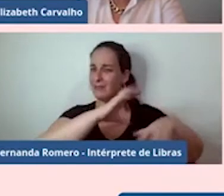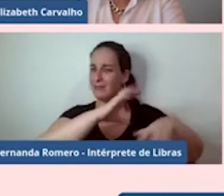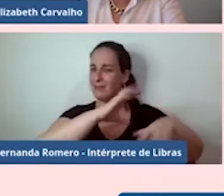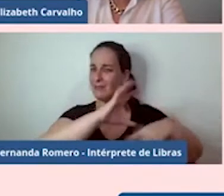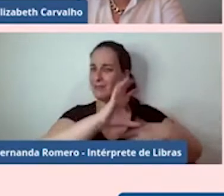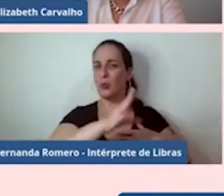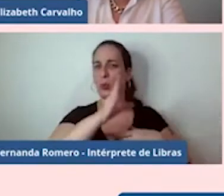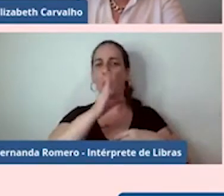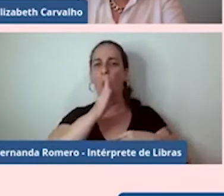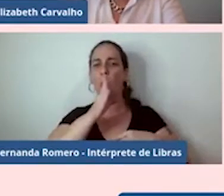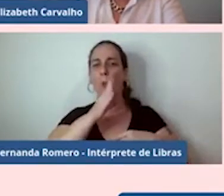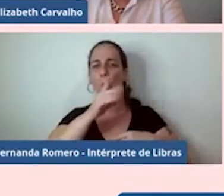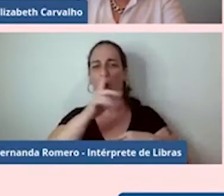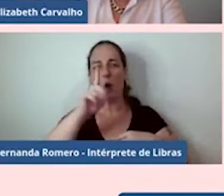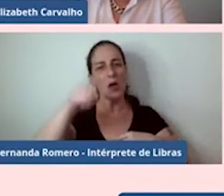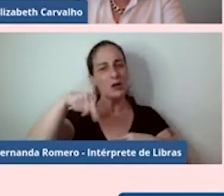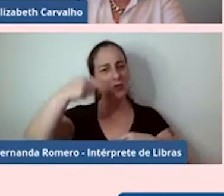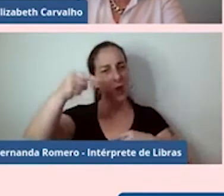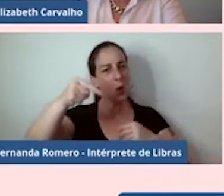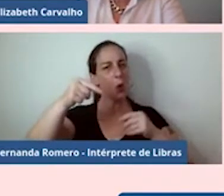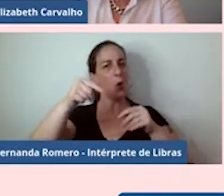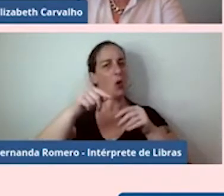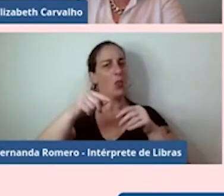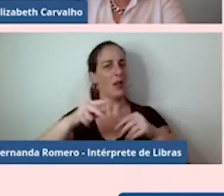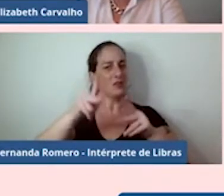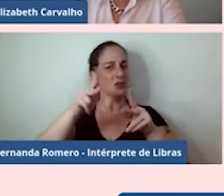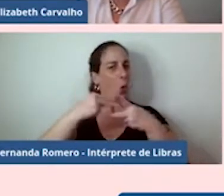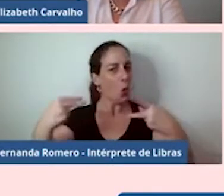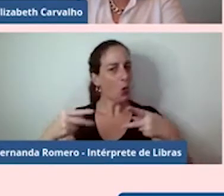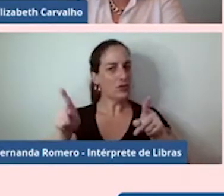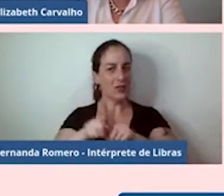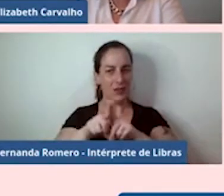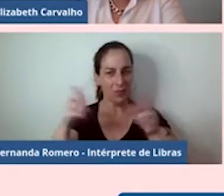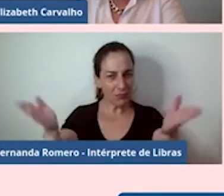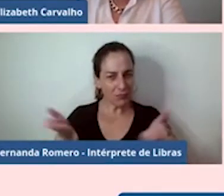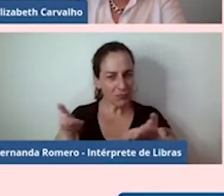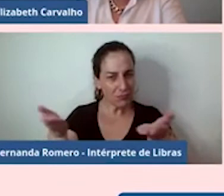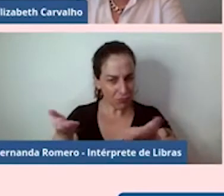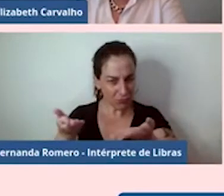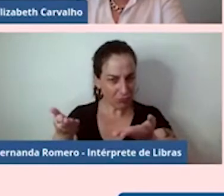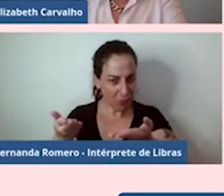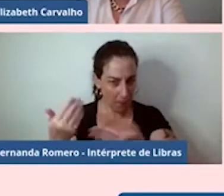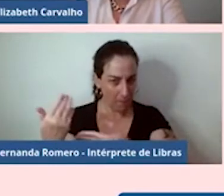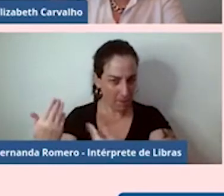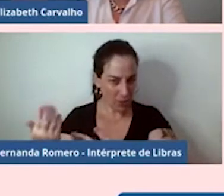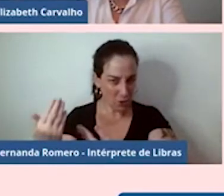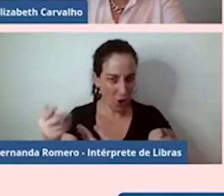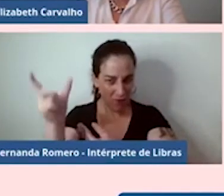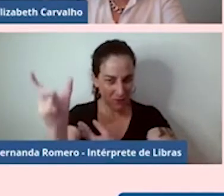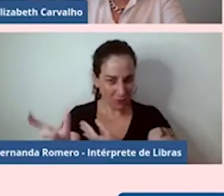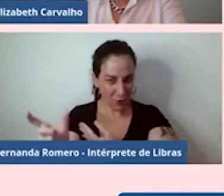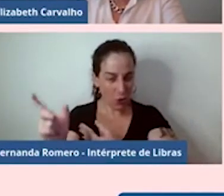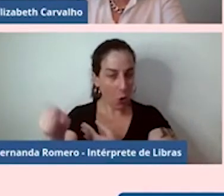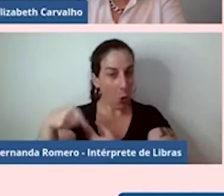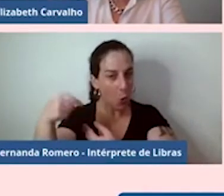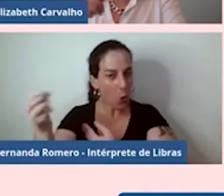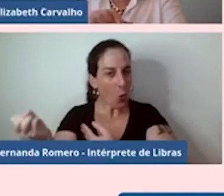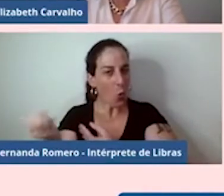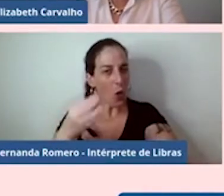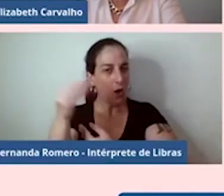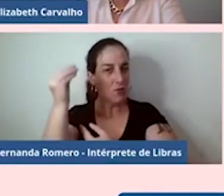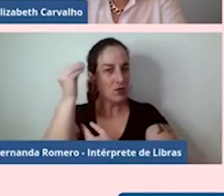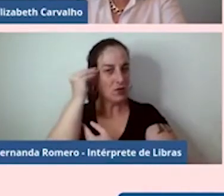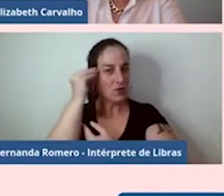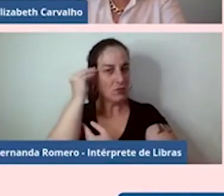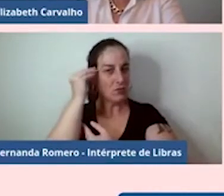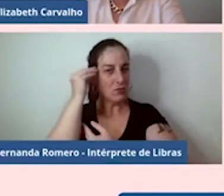outras realidades e que a gente possa também propiciar para os mais jovens, né, outras experiências, outros olhares,